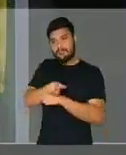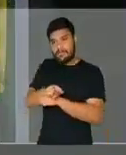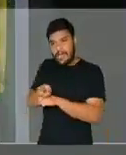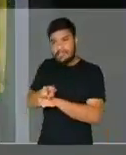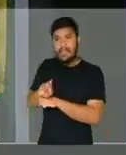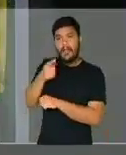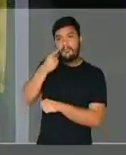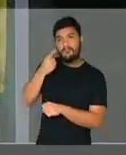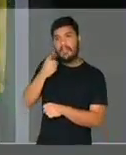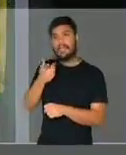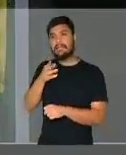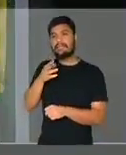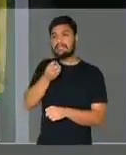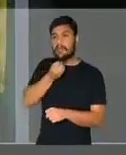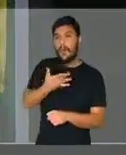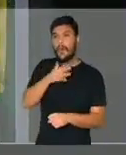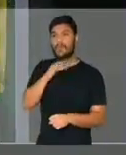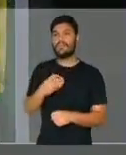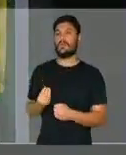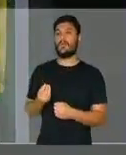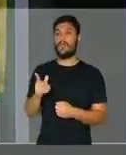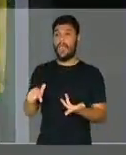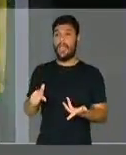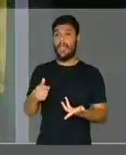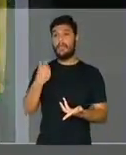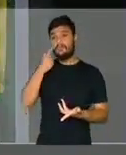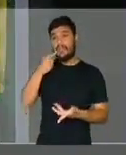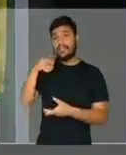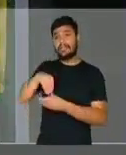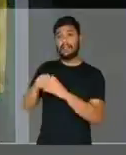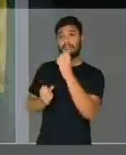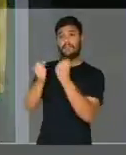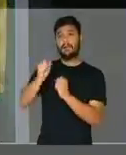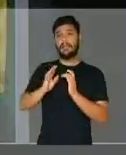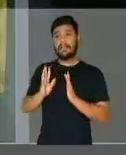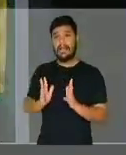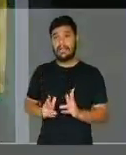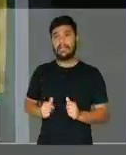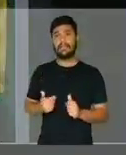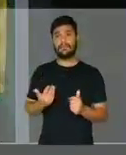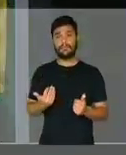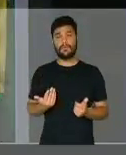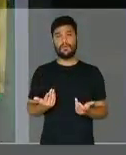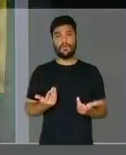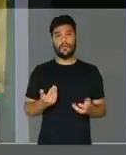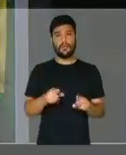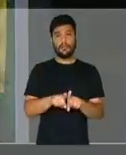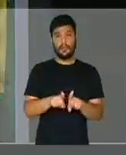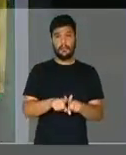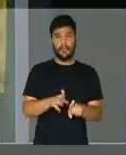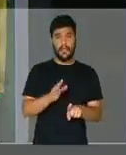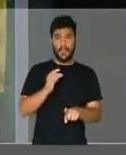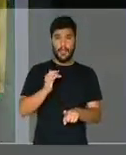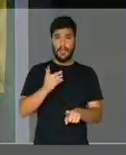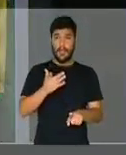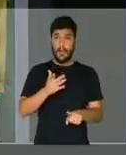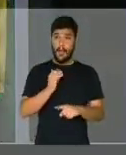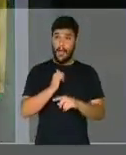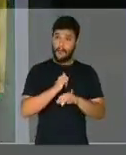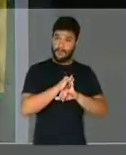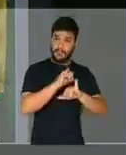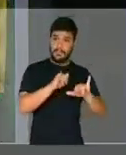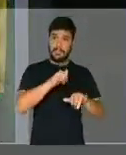além de exercer a vigilância sobre a higiene do processo, fornecer à população o amplo conhecimento